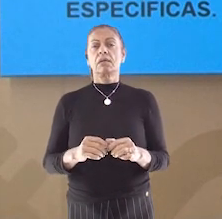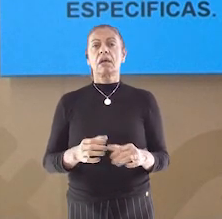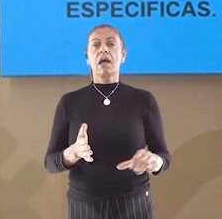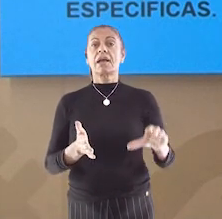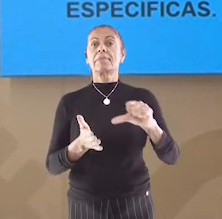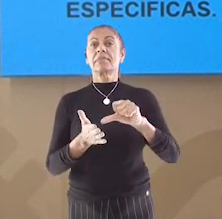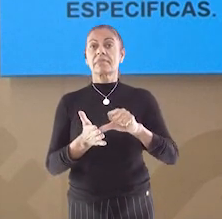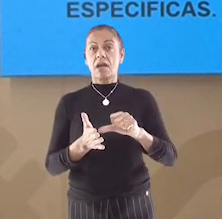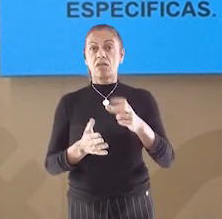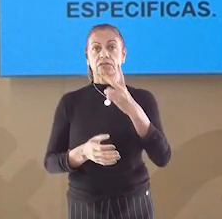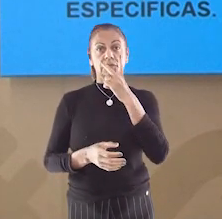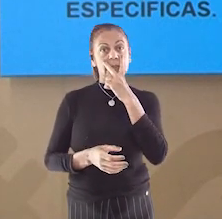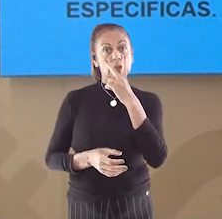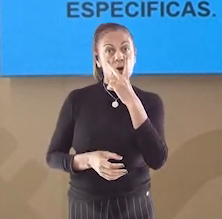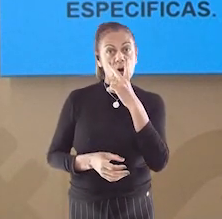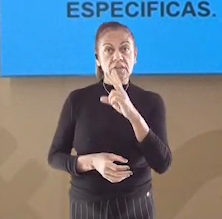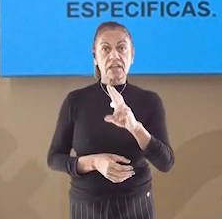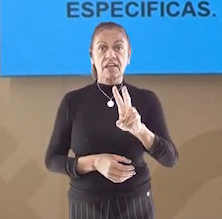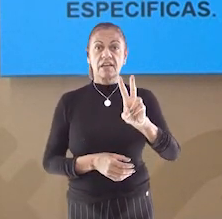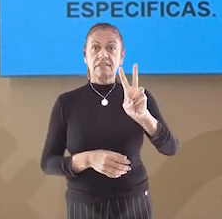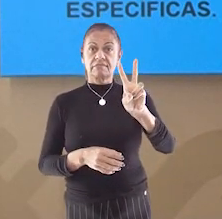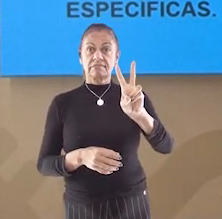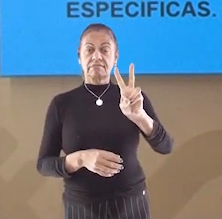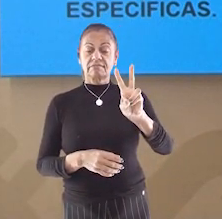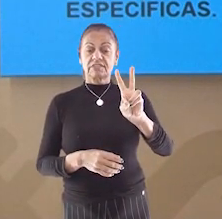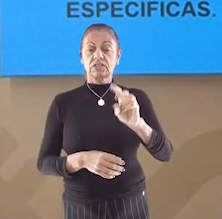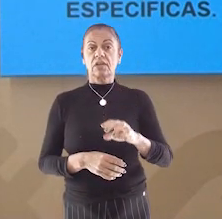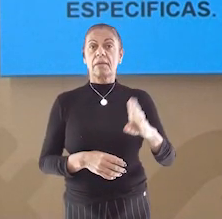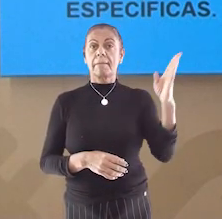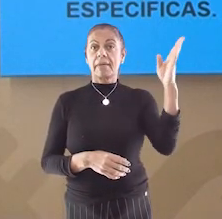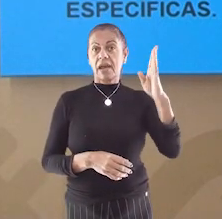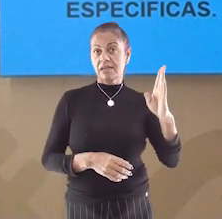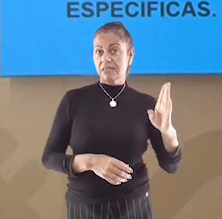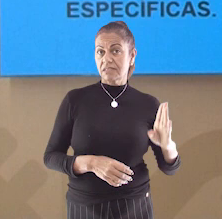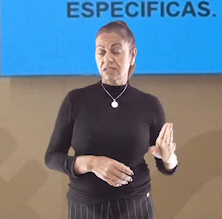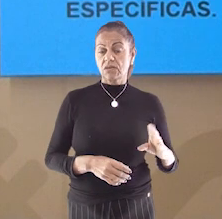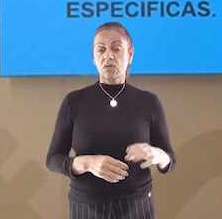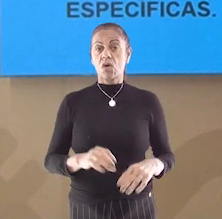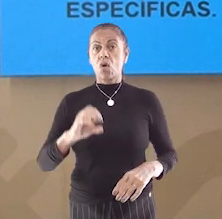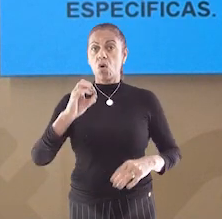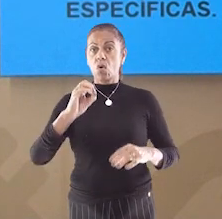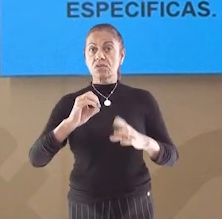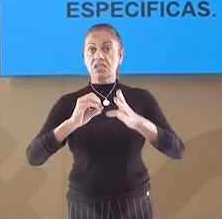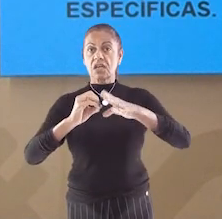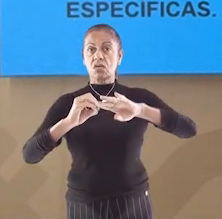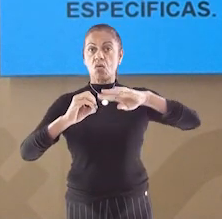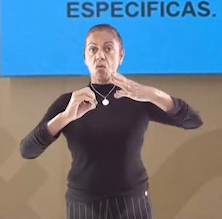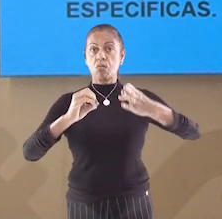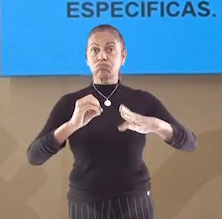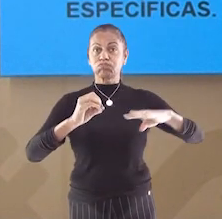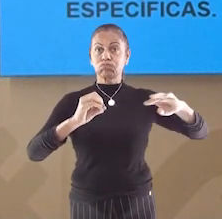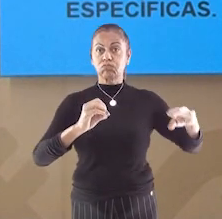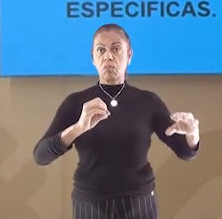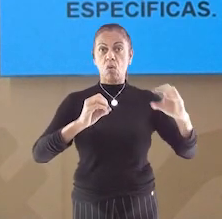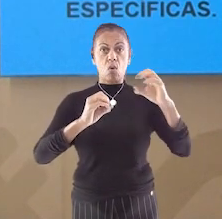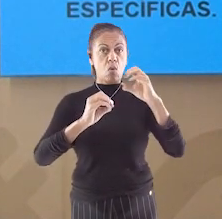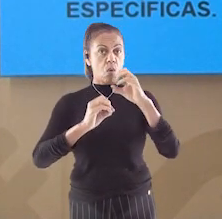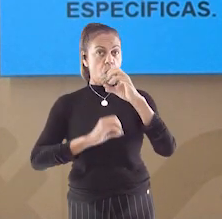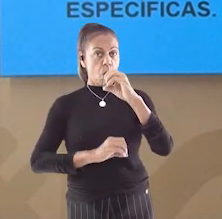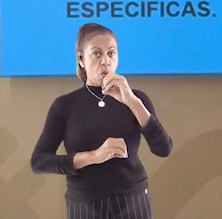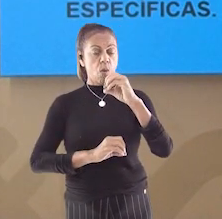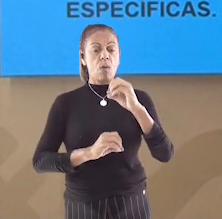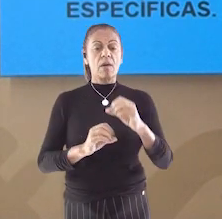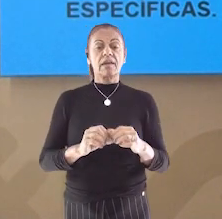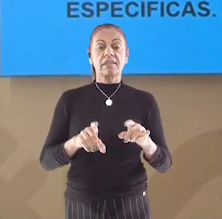aqui. Vitória, a capital do nosso estado. Brasil. Atlântico, que é o nome de um dos